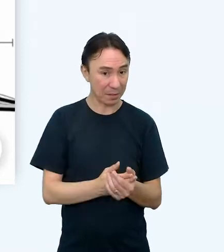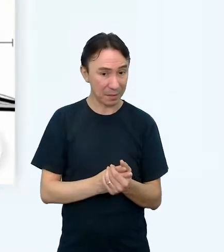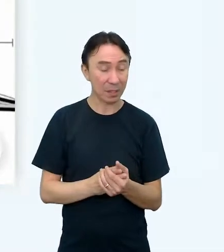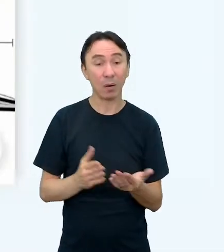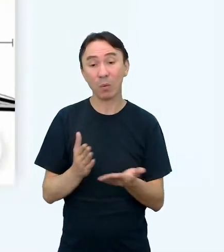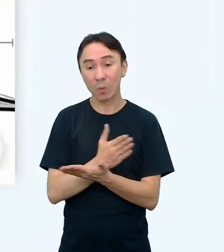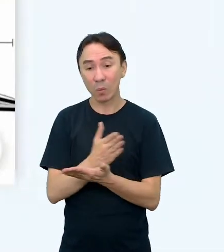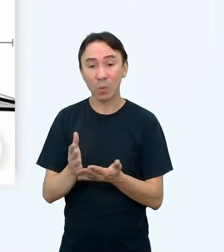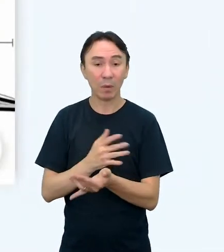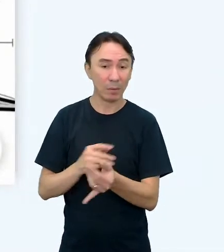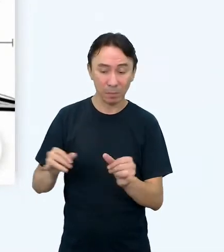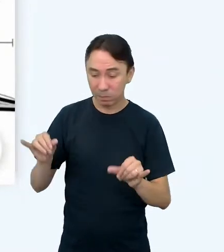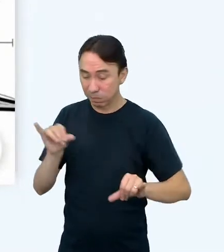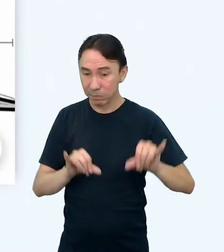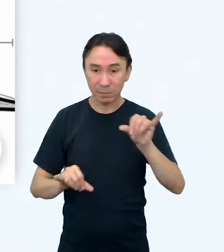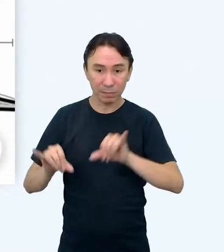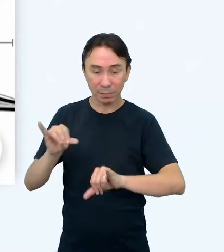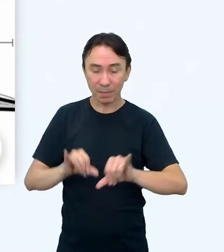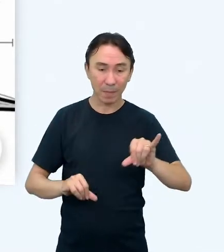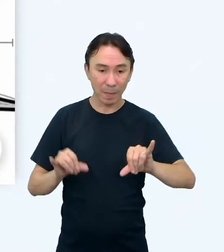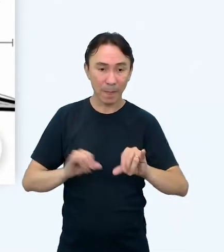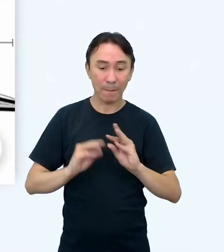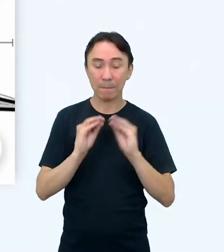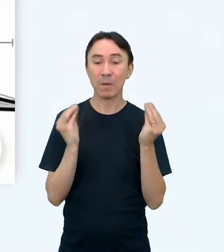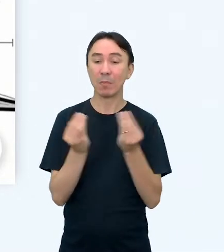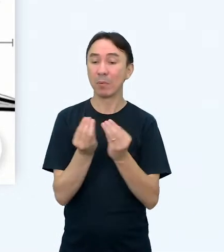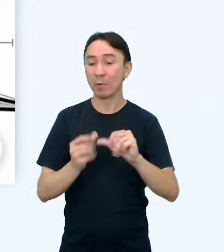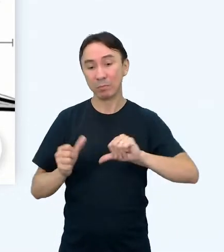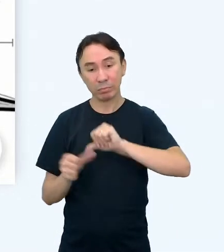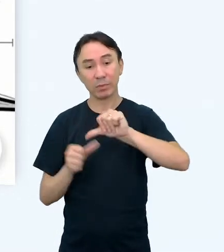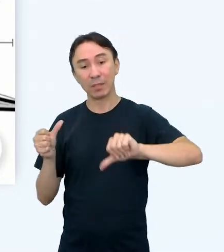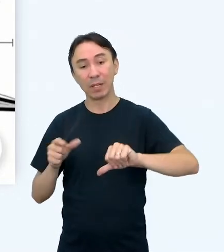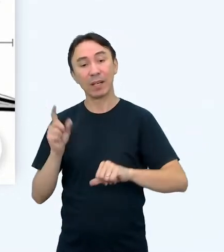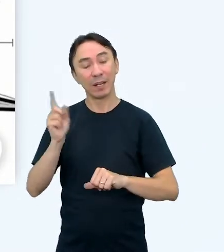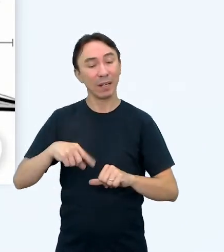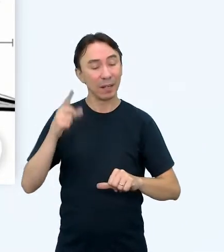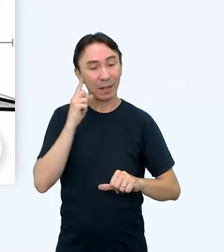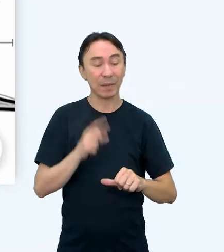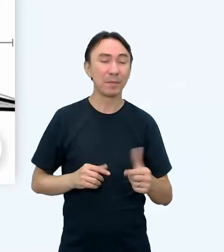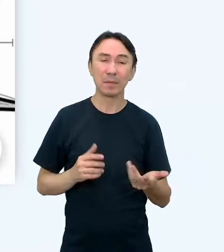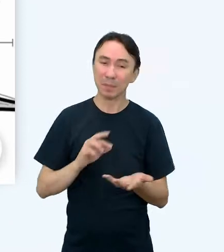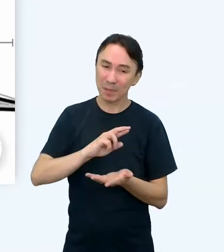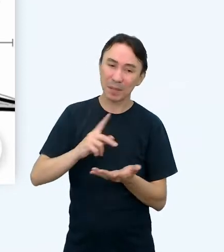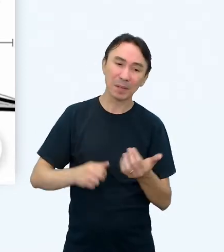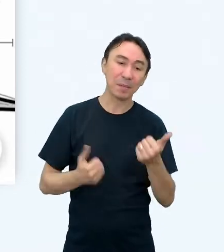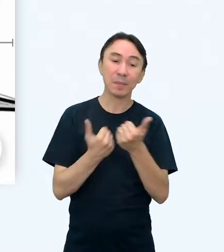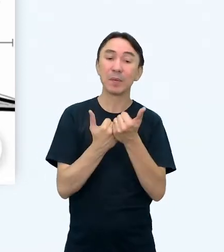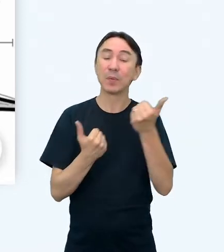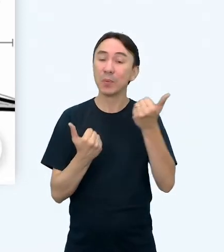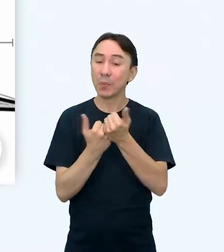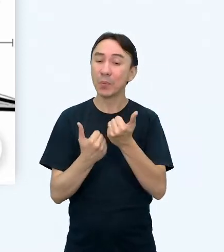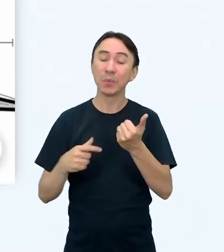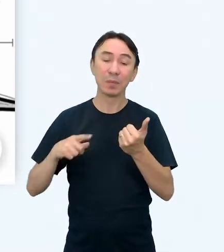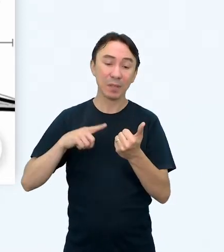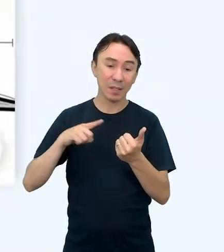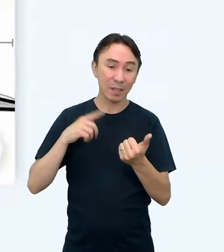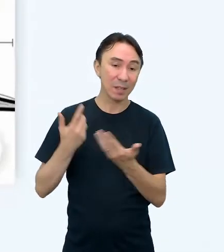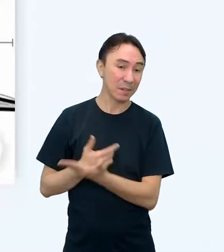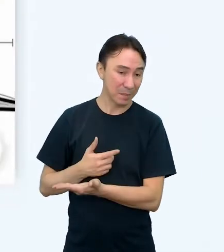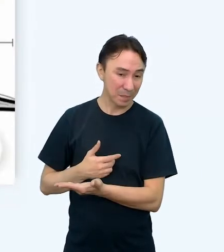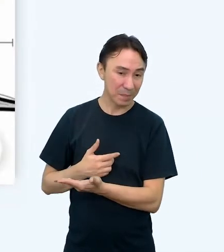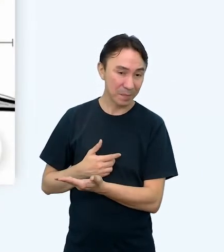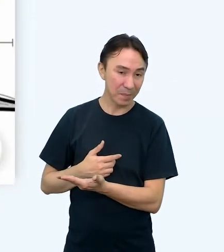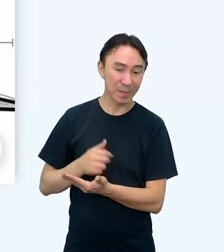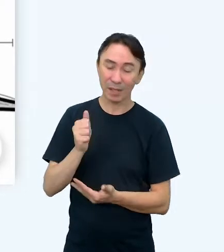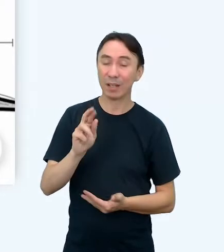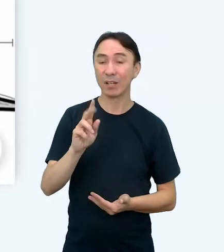químicas, mudando a sua composição, são chamados minerais secundários, que em grande parte formam as argilas, a fração mineral de